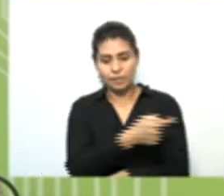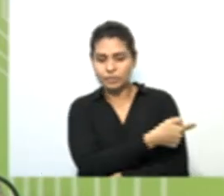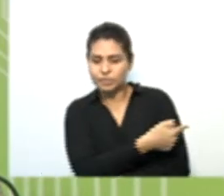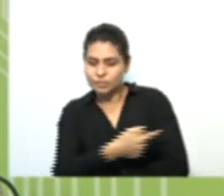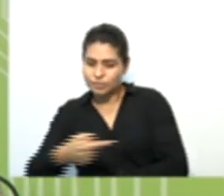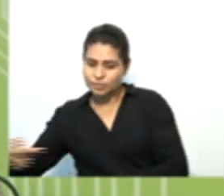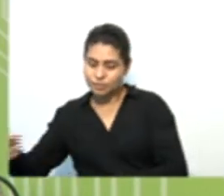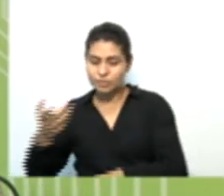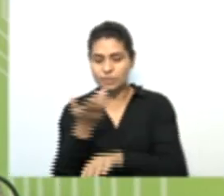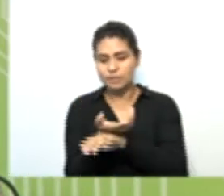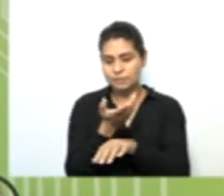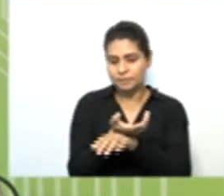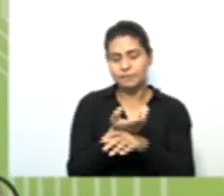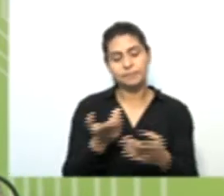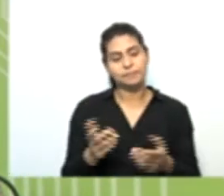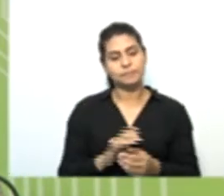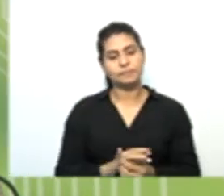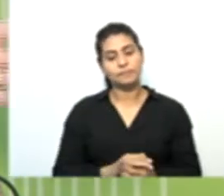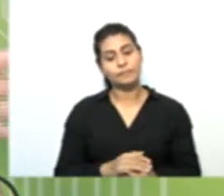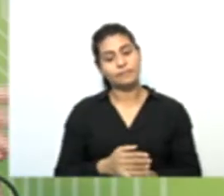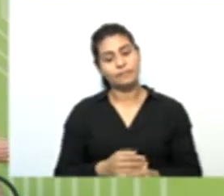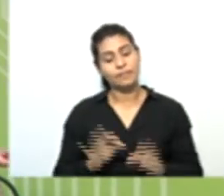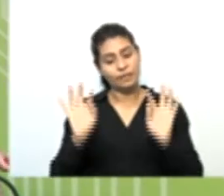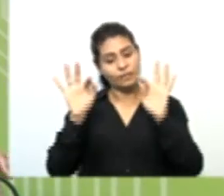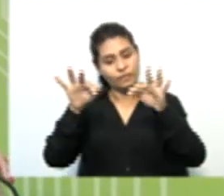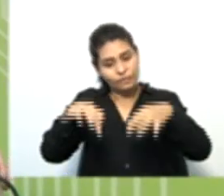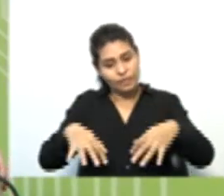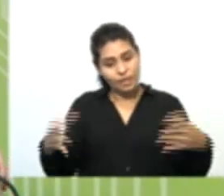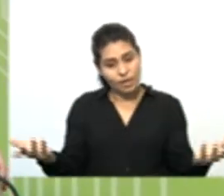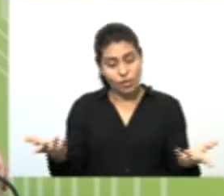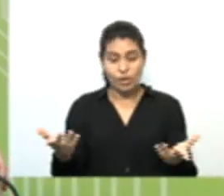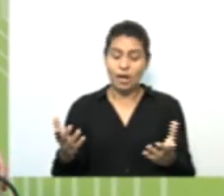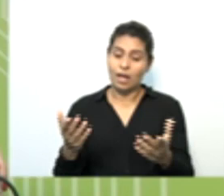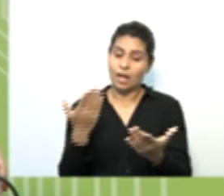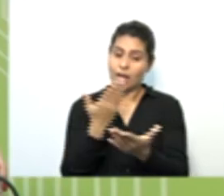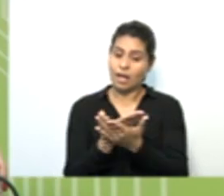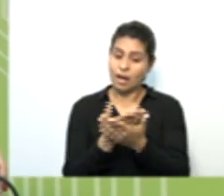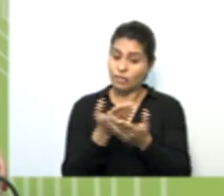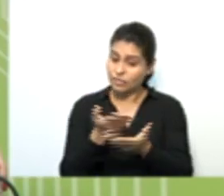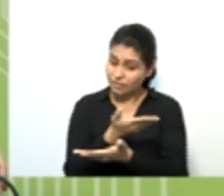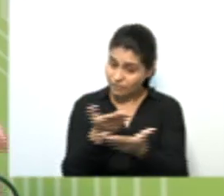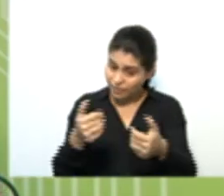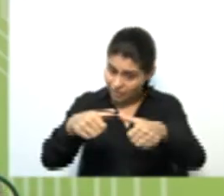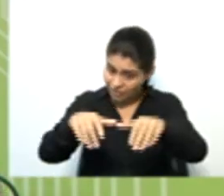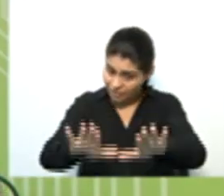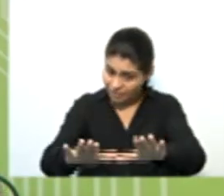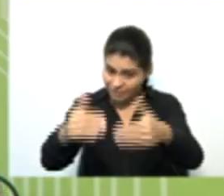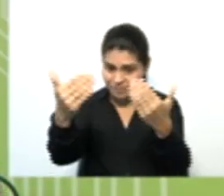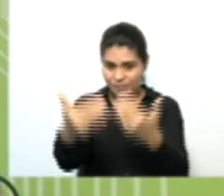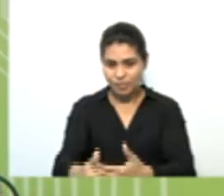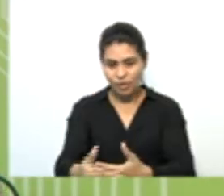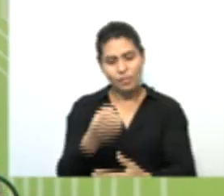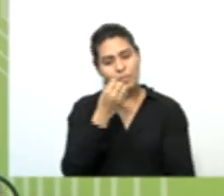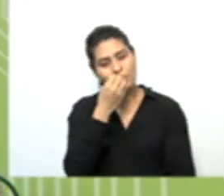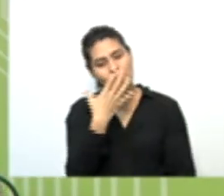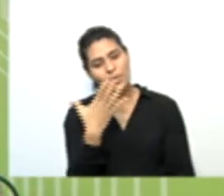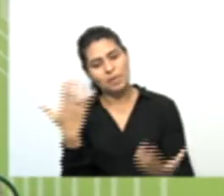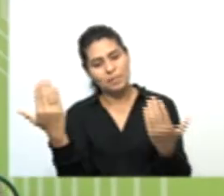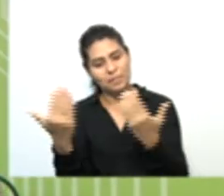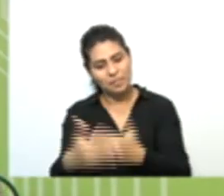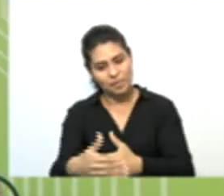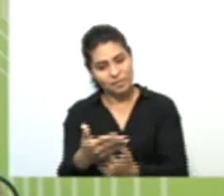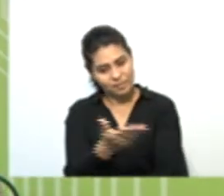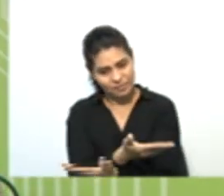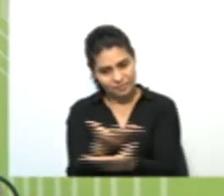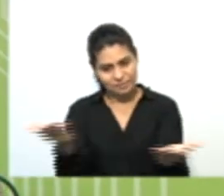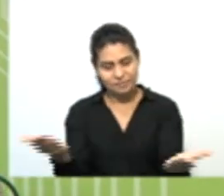disciplina, nas atividades de percurso. Nós encerramos aqui a nossa parte, vocês ficam para avaliação, nós desejamos uma boa prova para